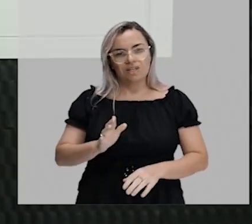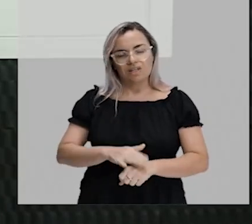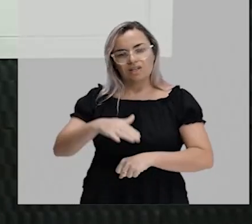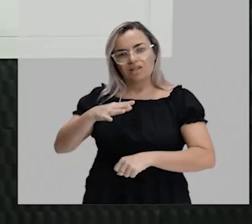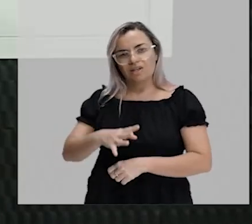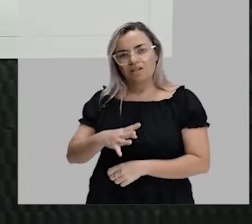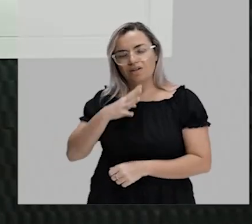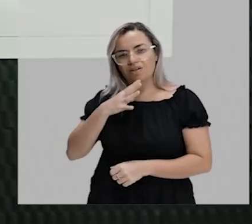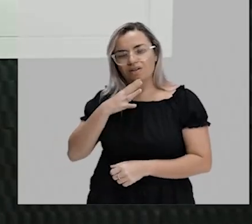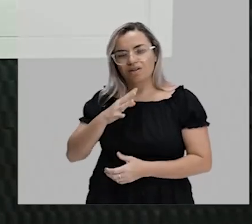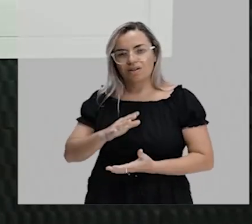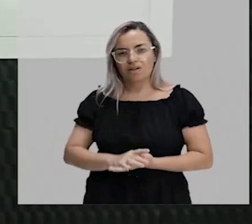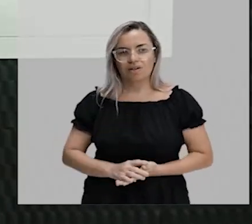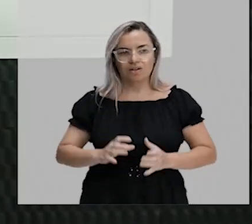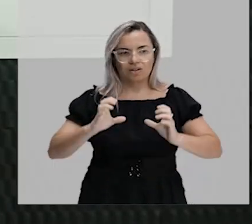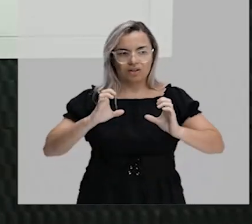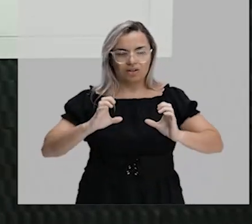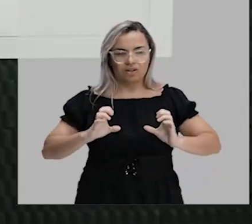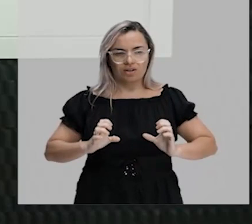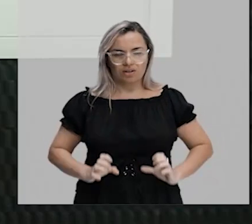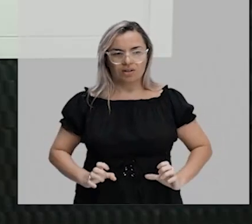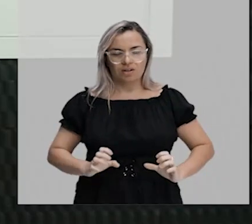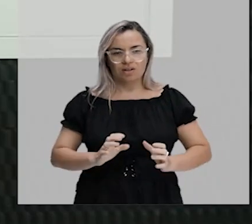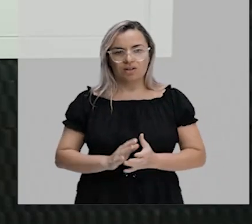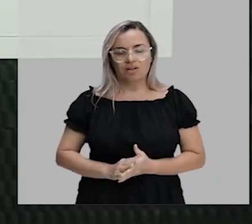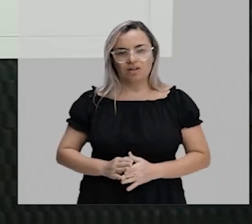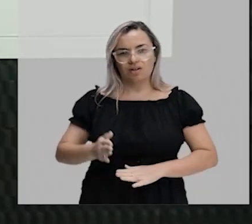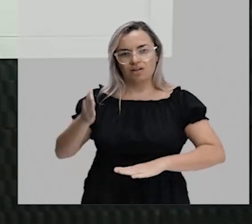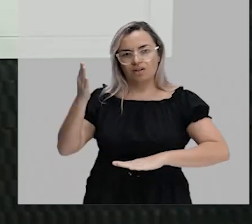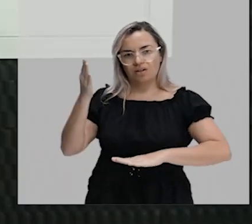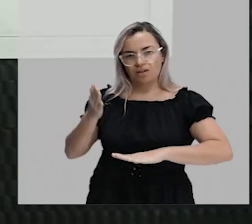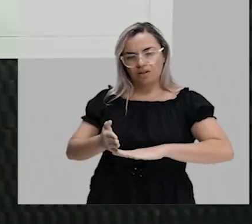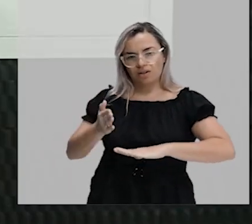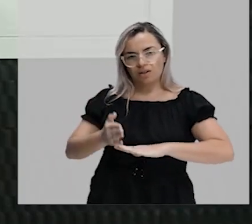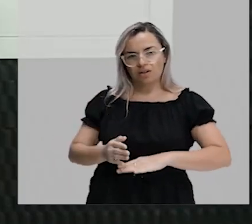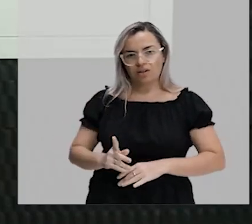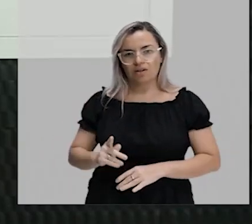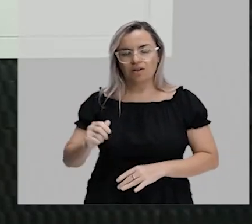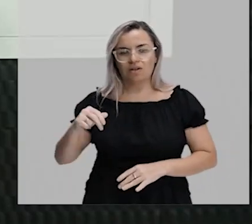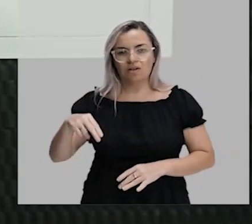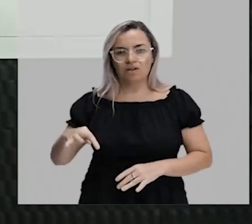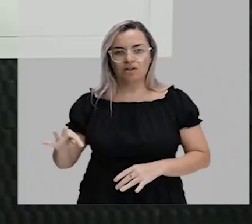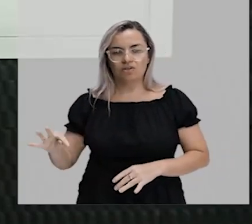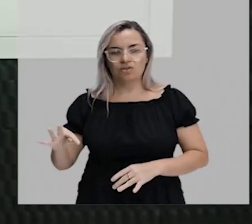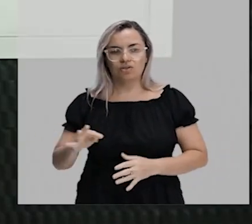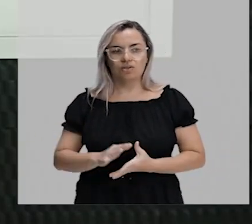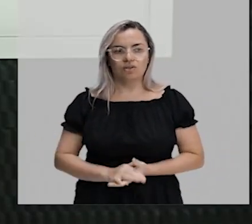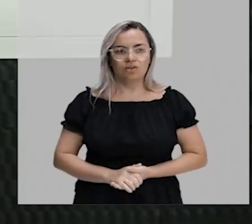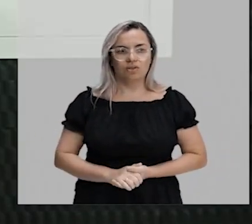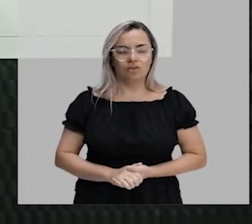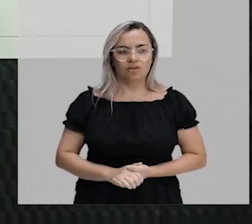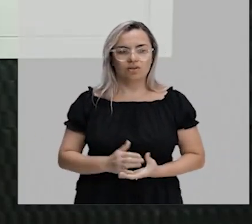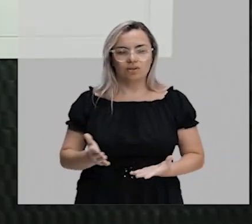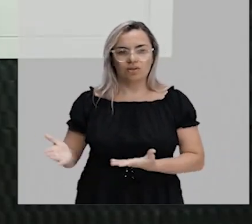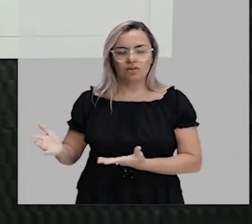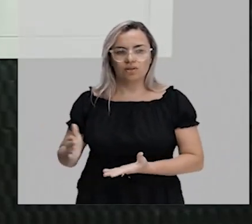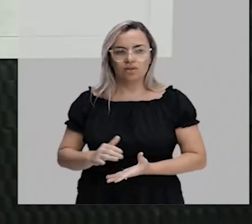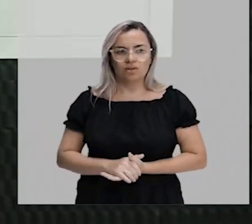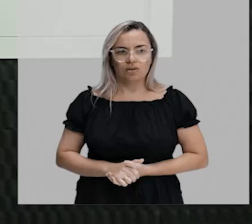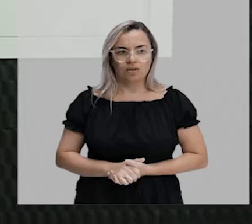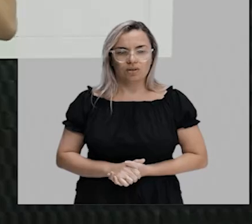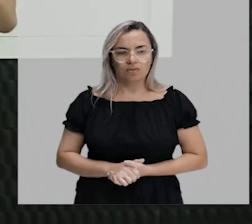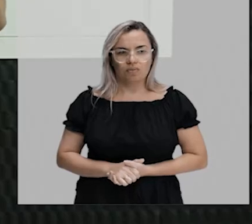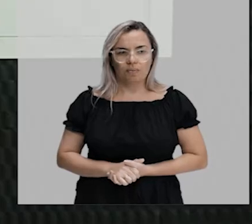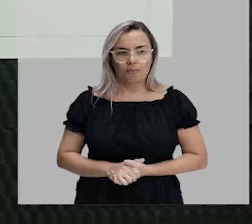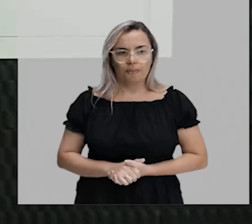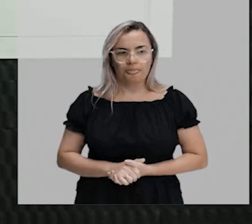mais venerado na ética dentro da modernidade do que Kant, Immanuel Kant, por exemplo. A